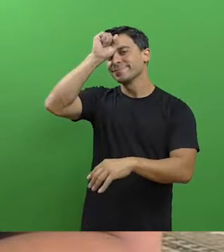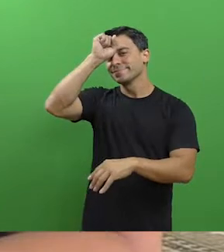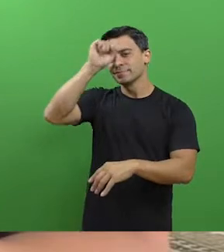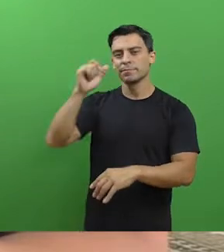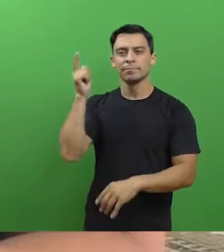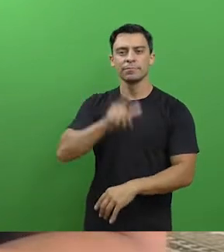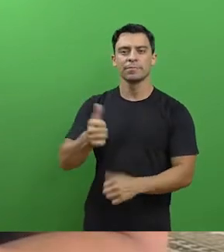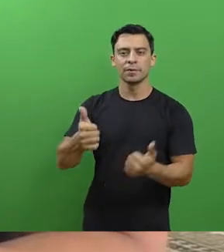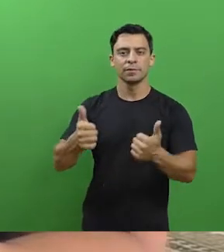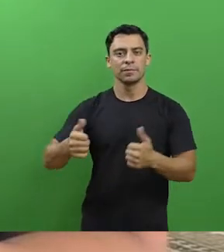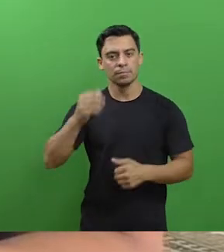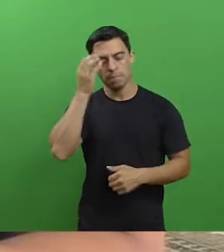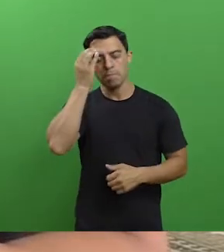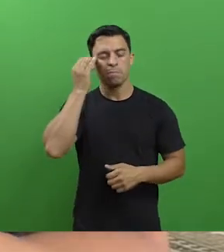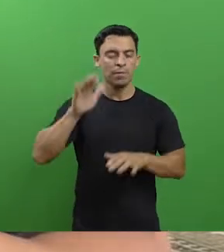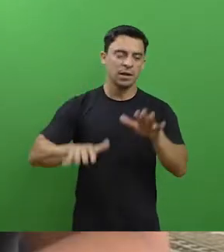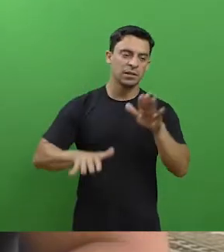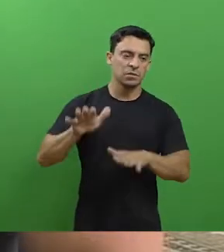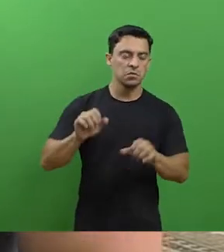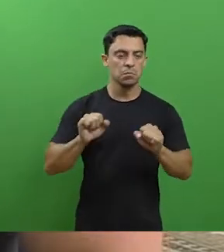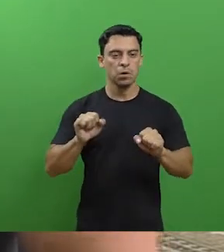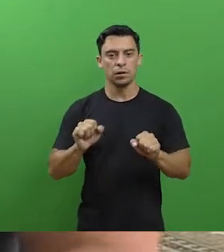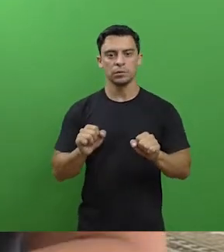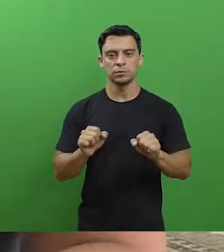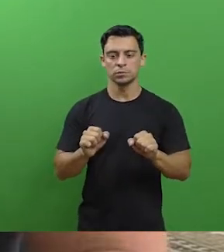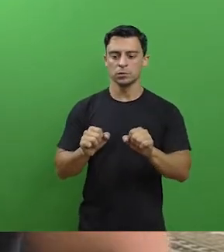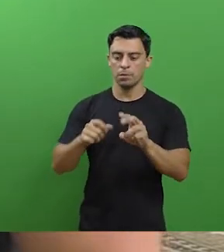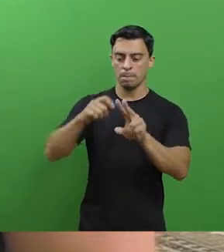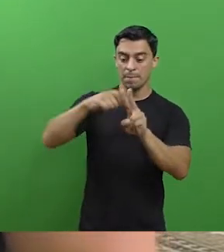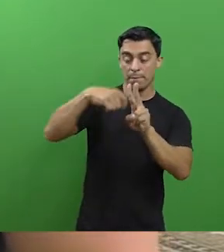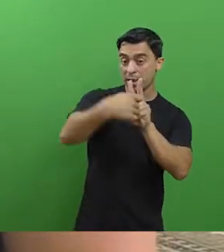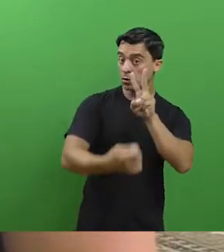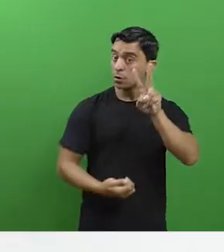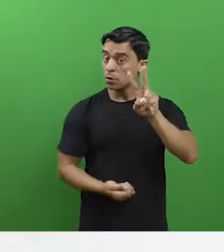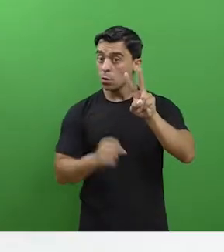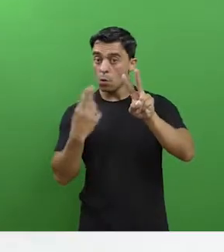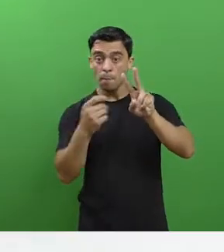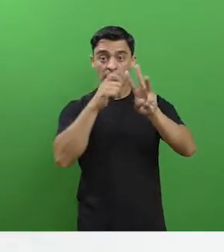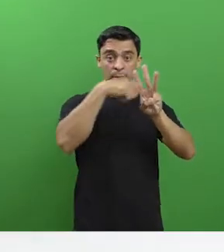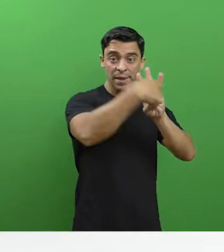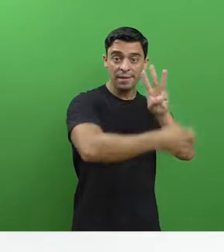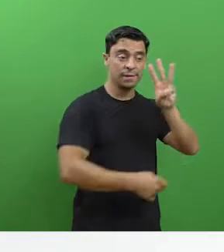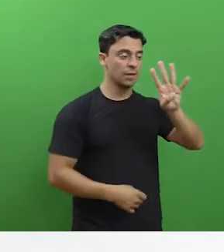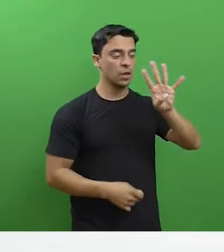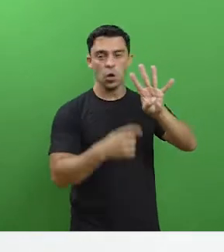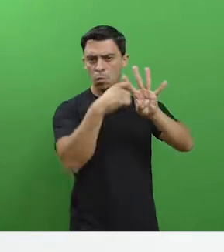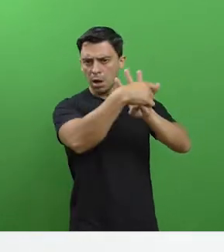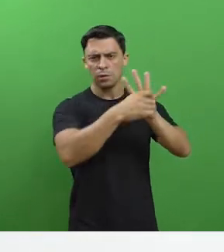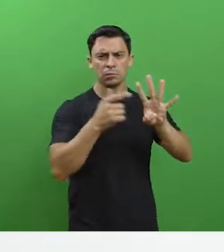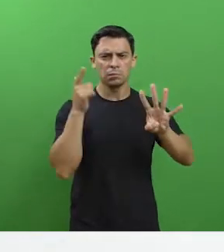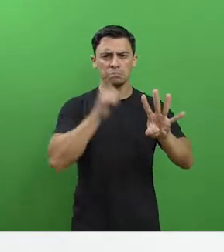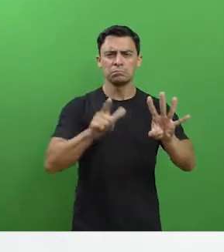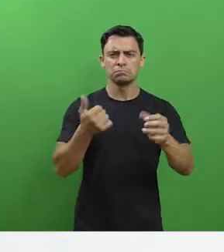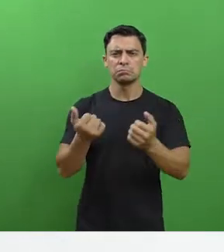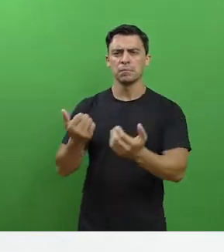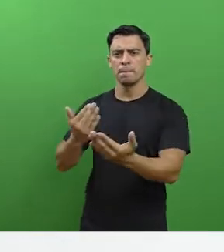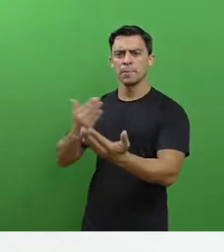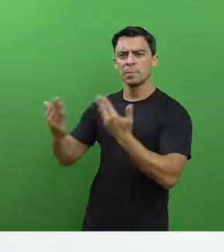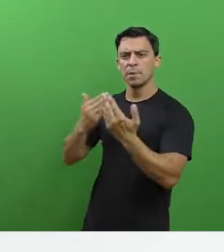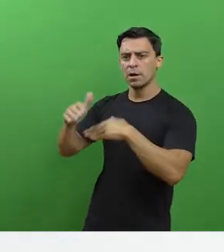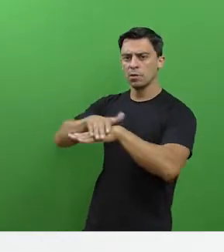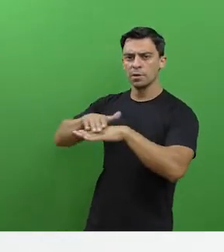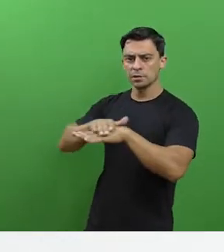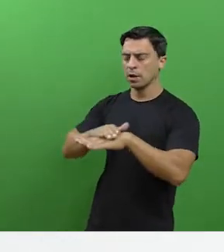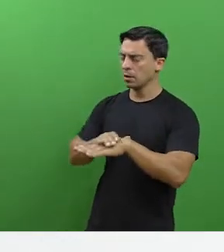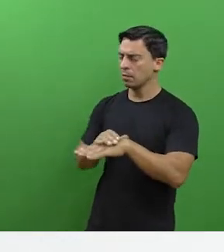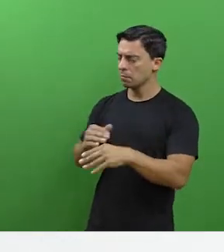pode em 2 ou 4 meses já estar conversando fluentemente. Rapidinho, então. Eu falo para os meus alunos